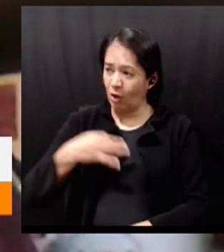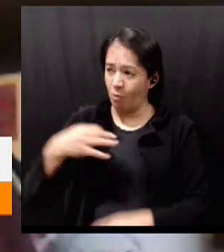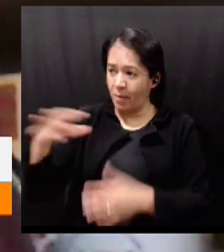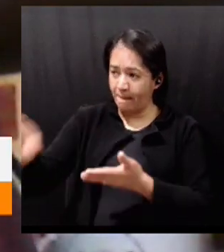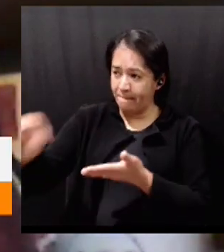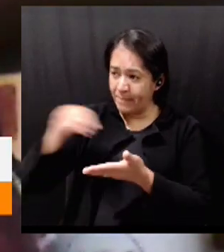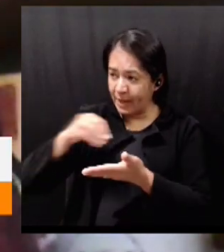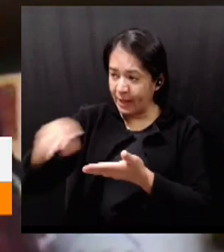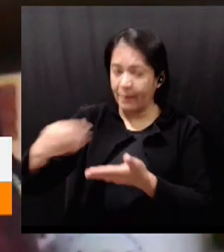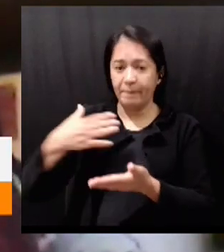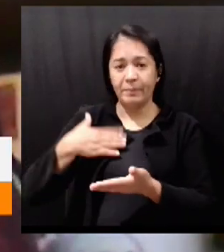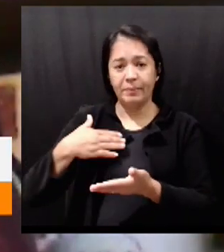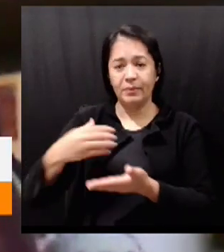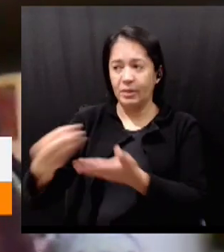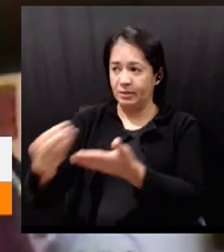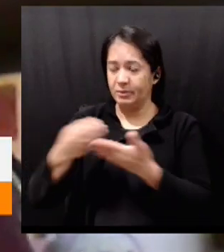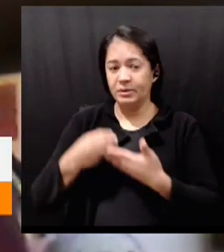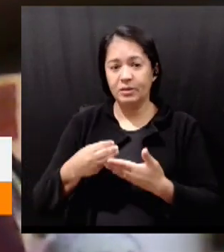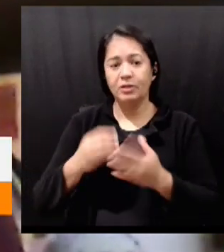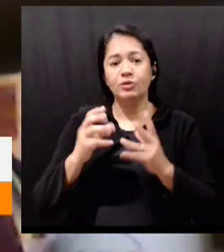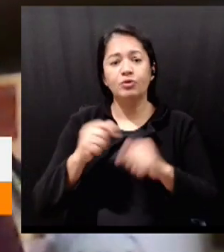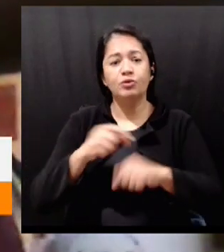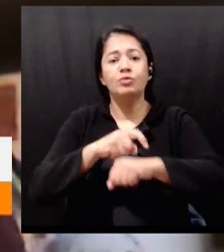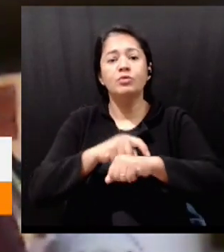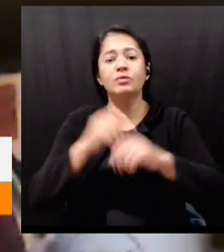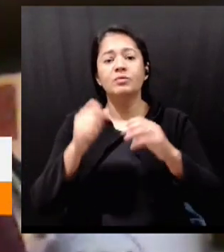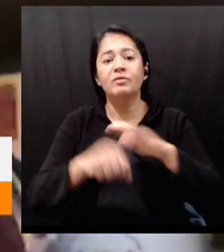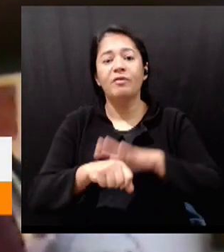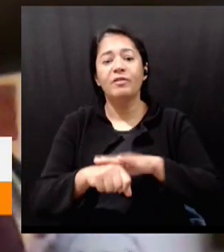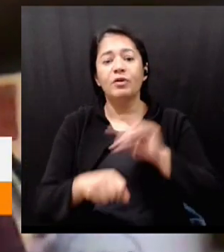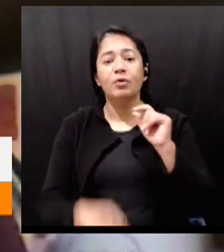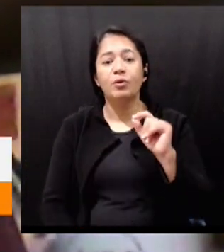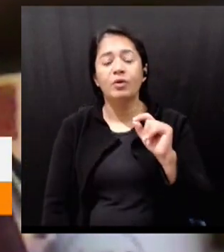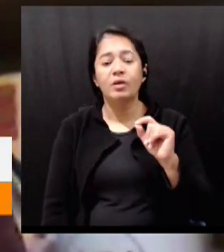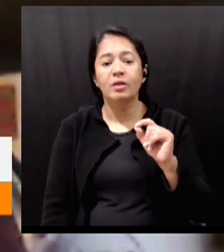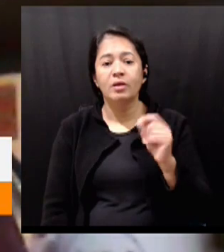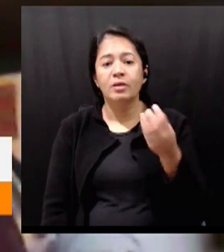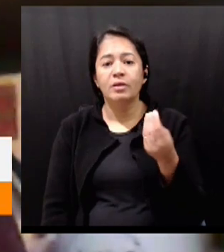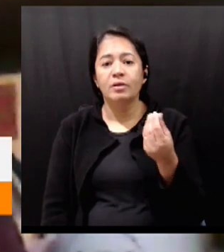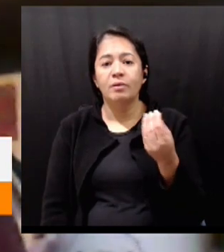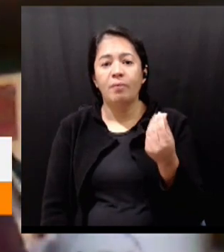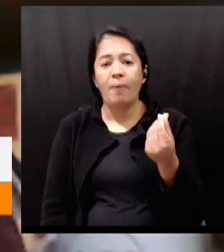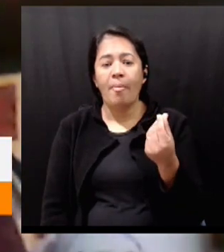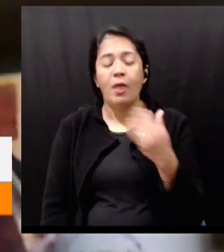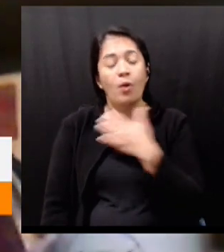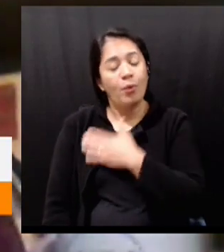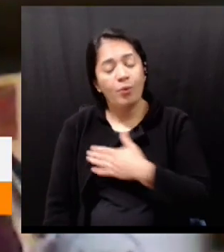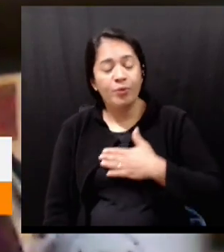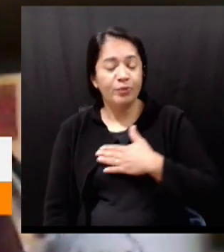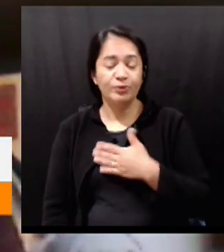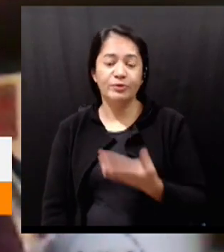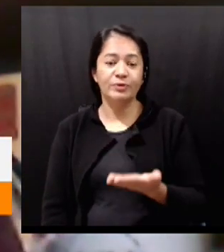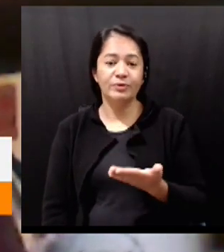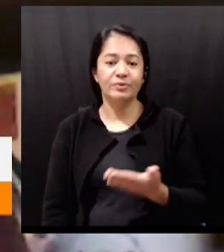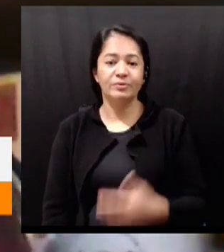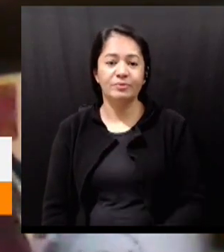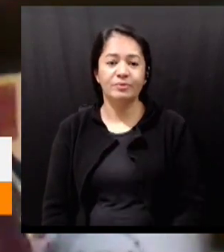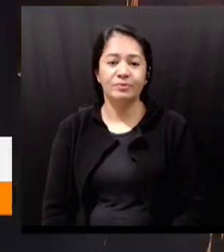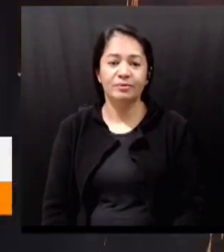seu tempo, fazendo com que aquilo seja prazeroso, né? Estar